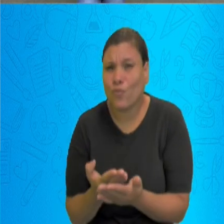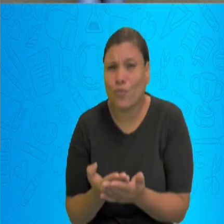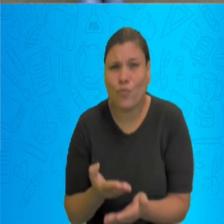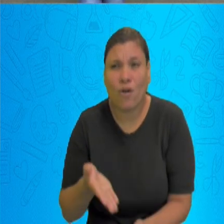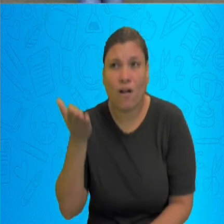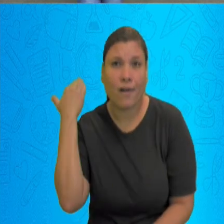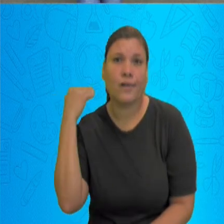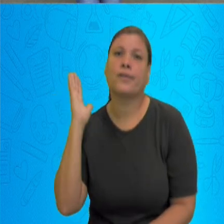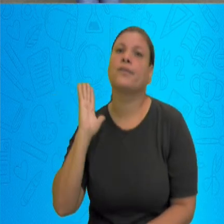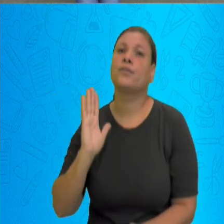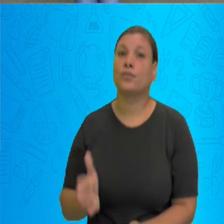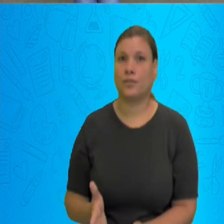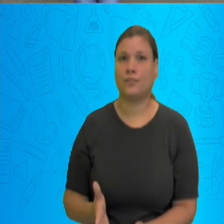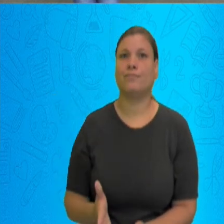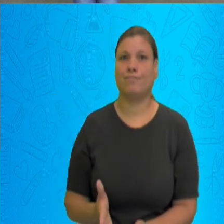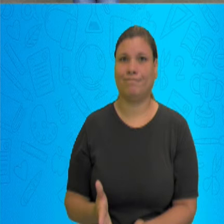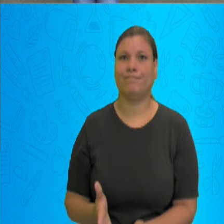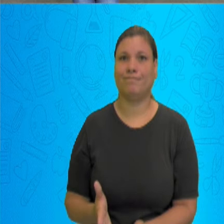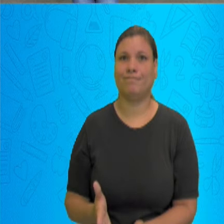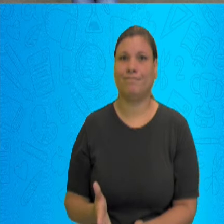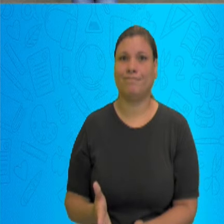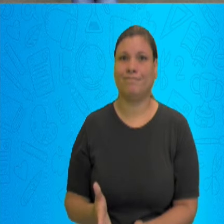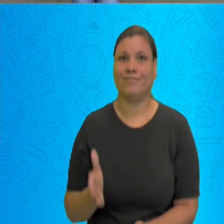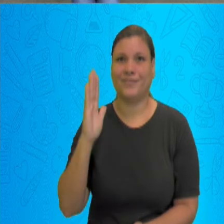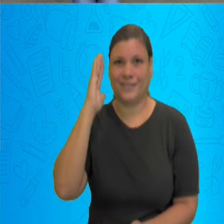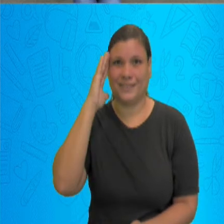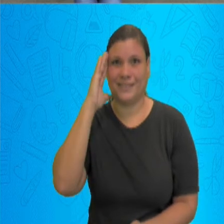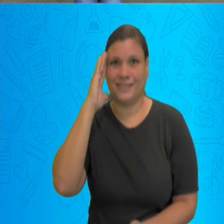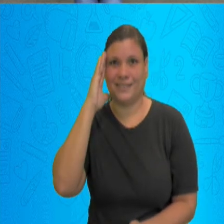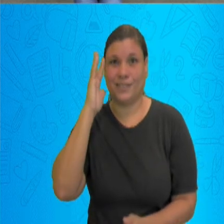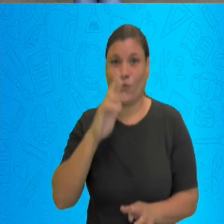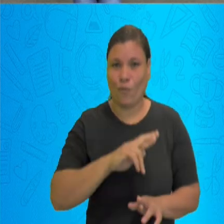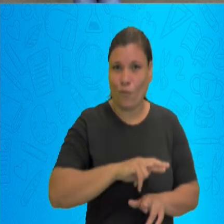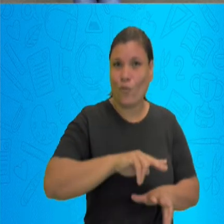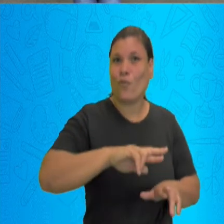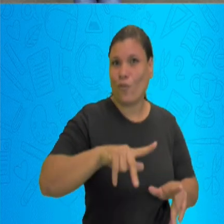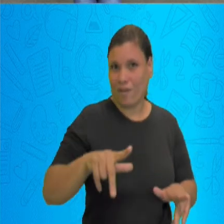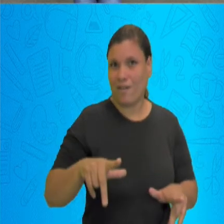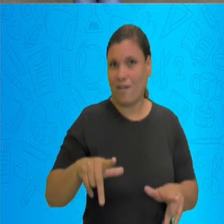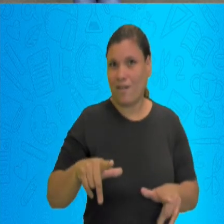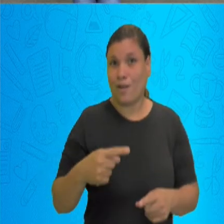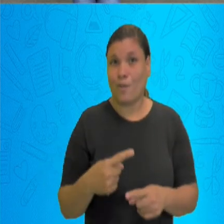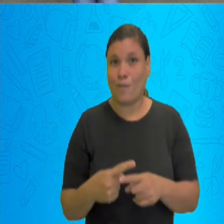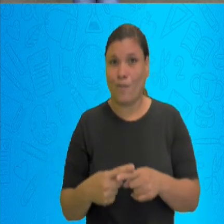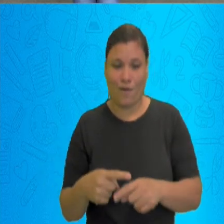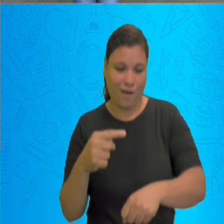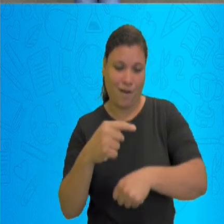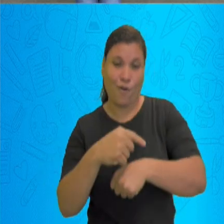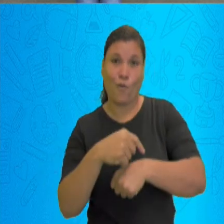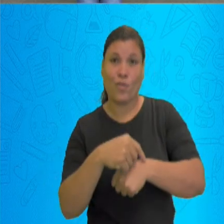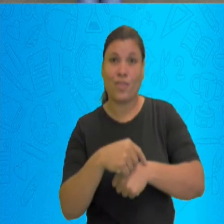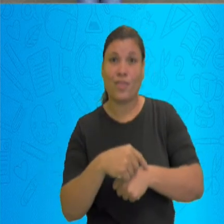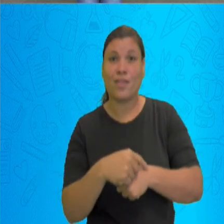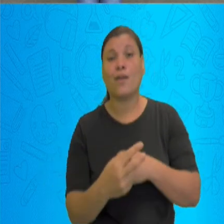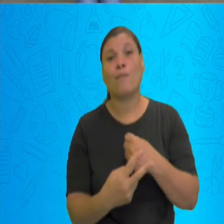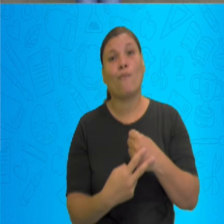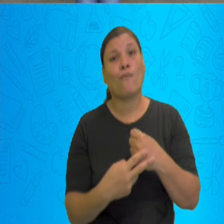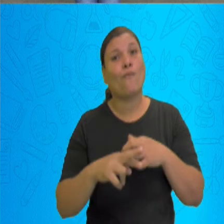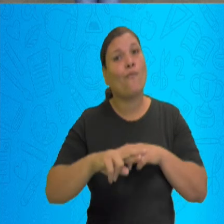o pretérito mais que perfeito, é aquele que é além do perfeito,